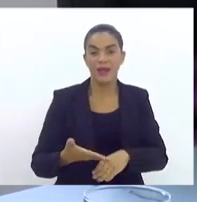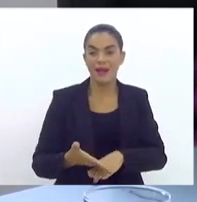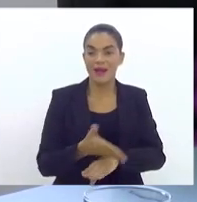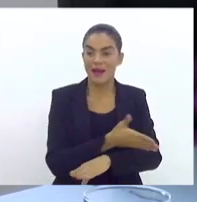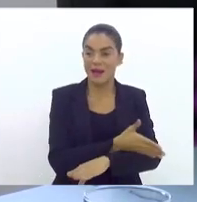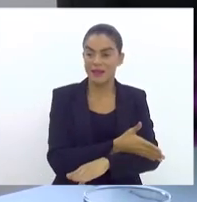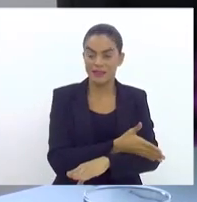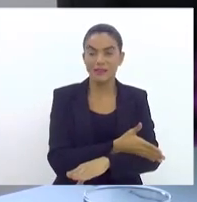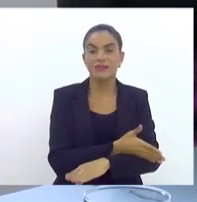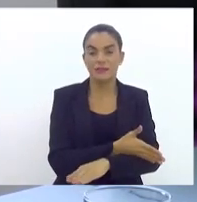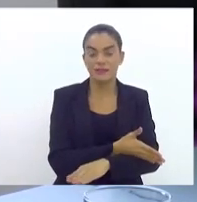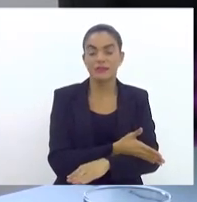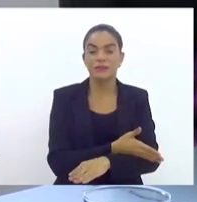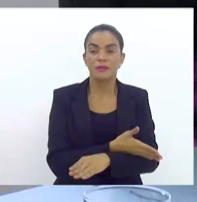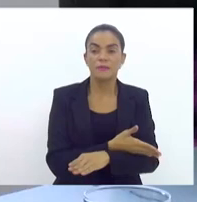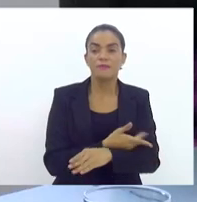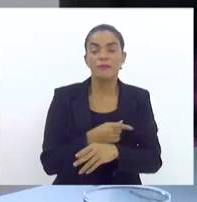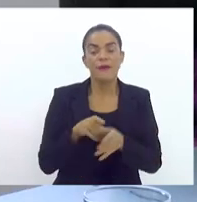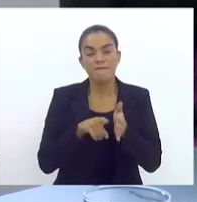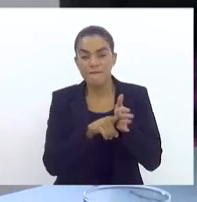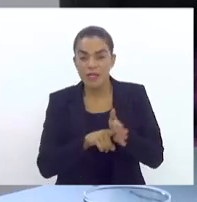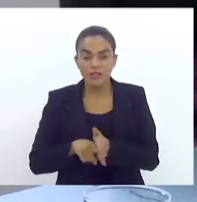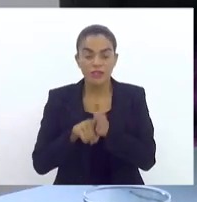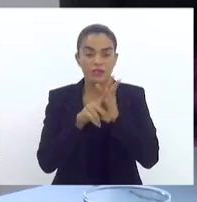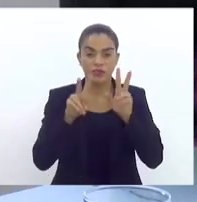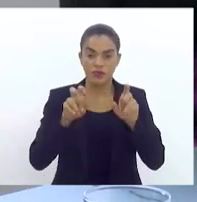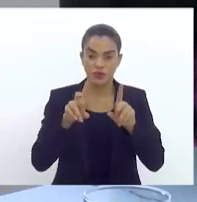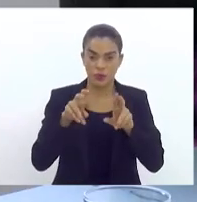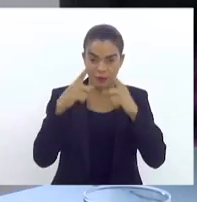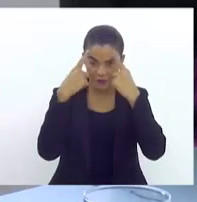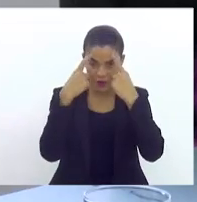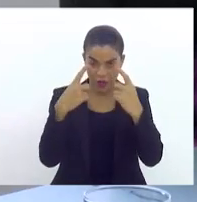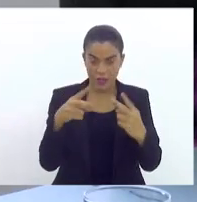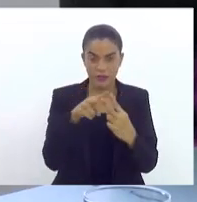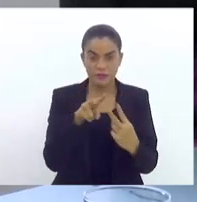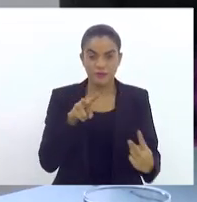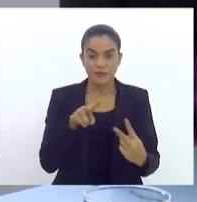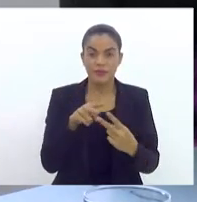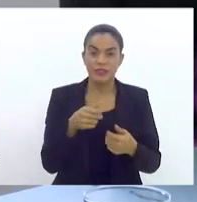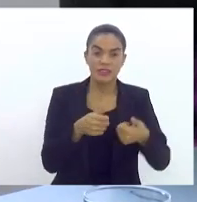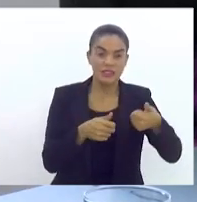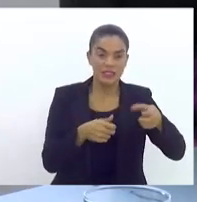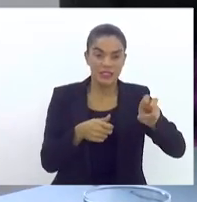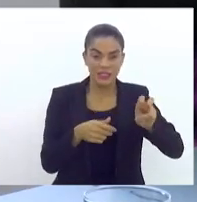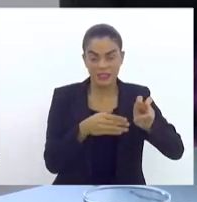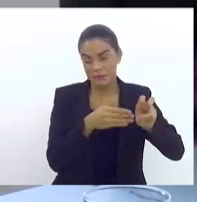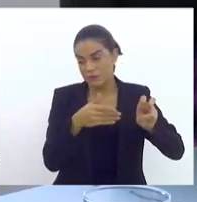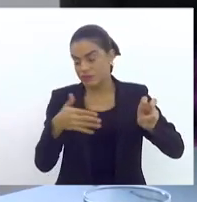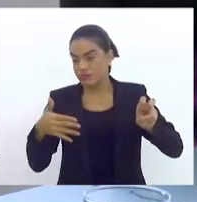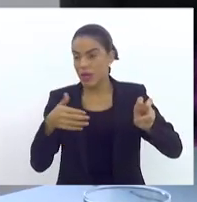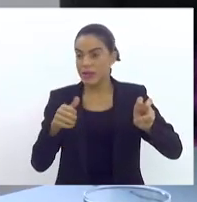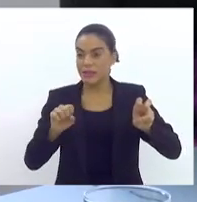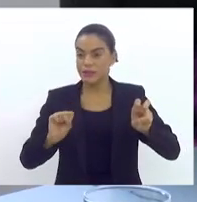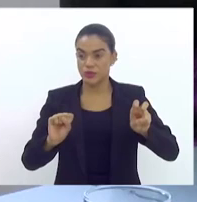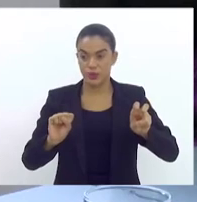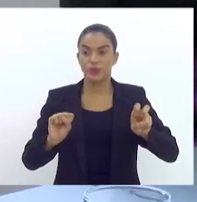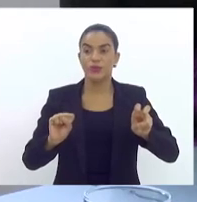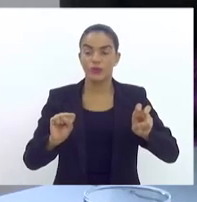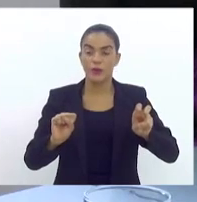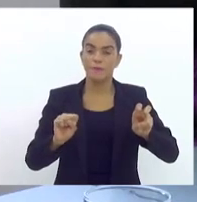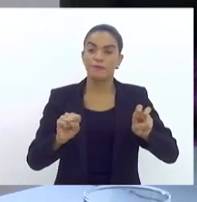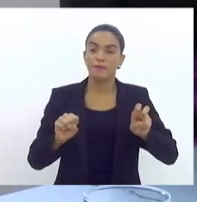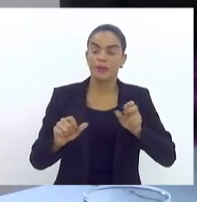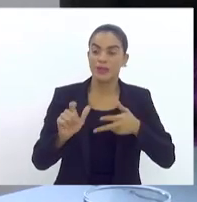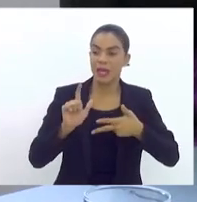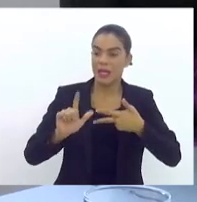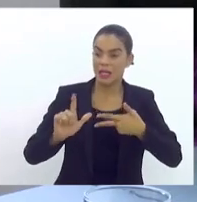publicação do fenômeno da violência e no na legislatura de 15 a 18 a CPI da violência contra mulher na